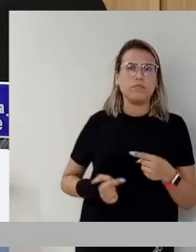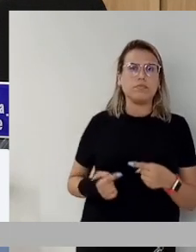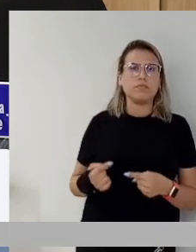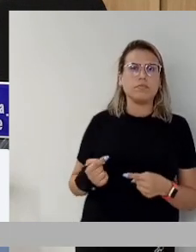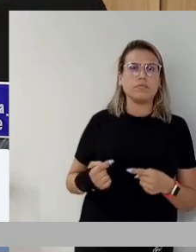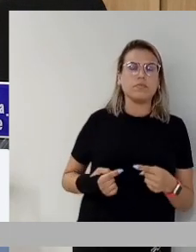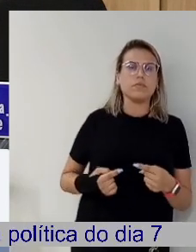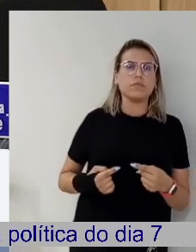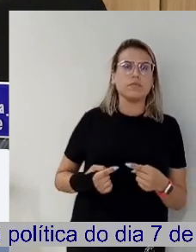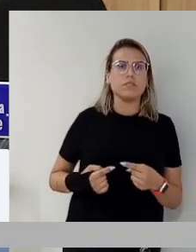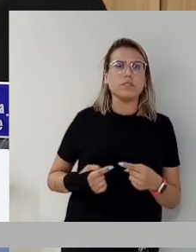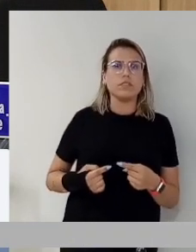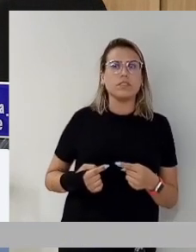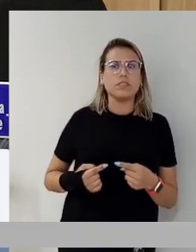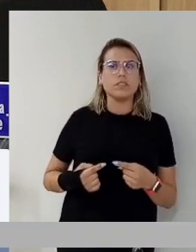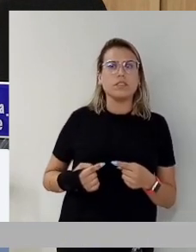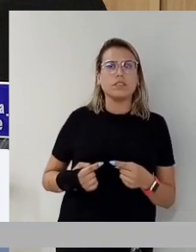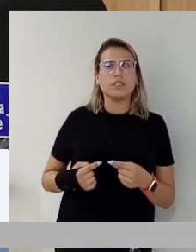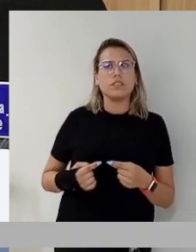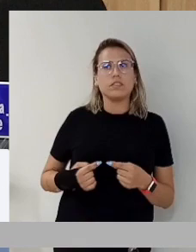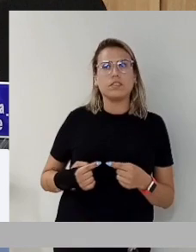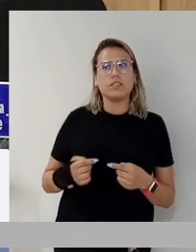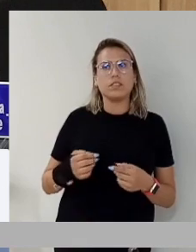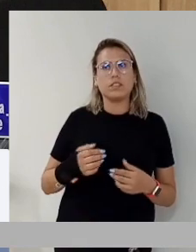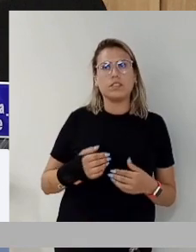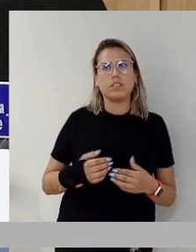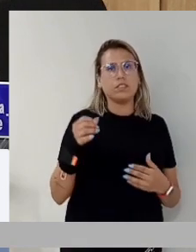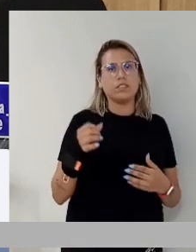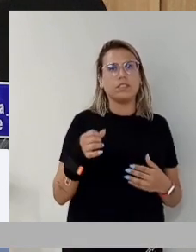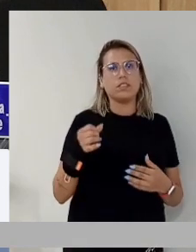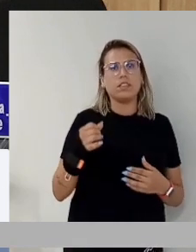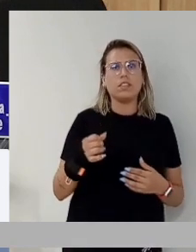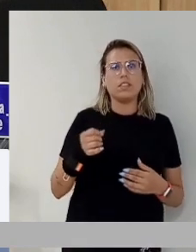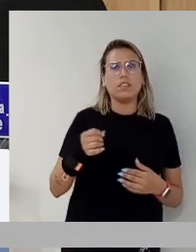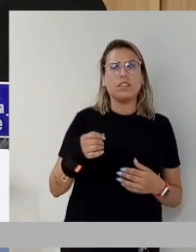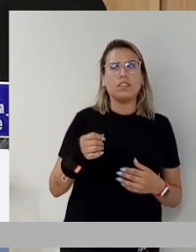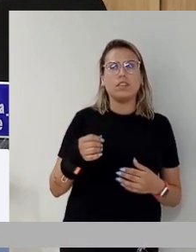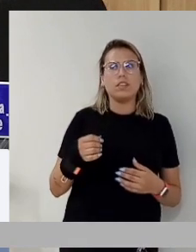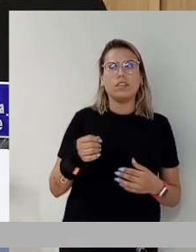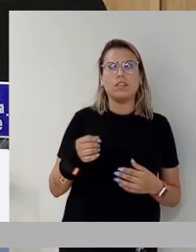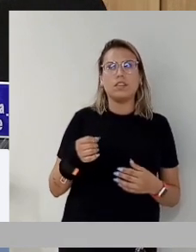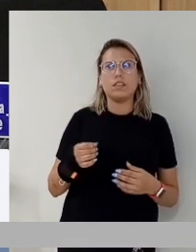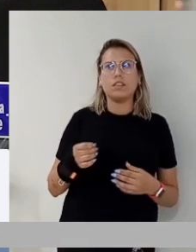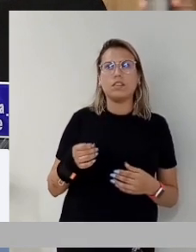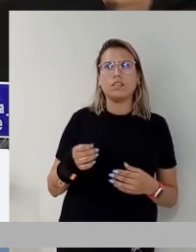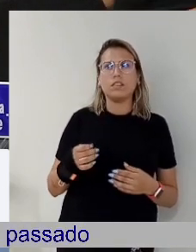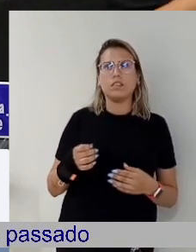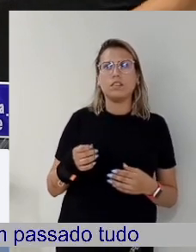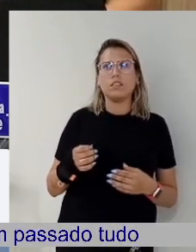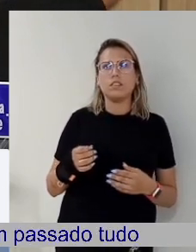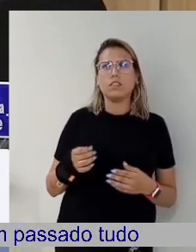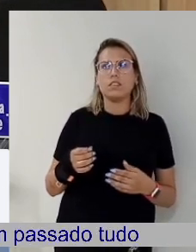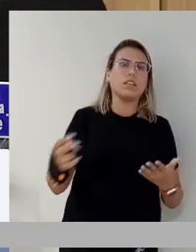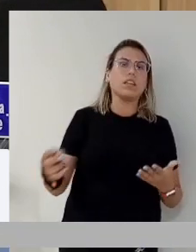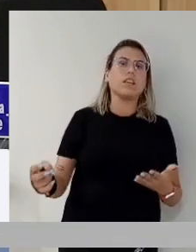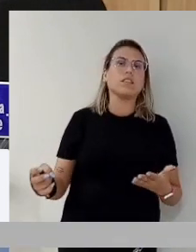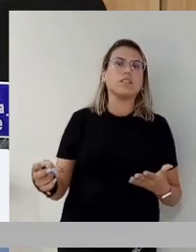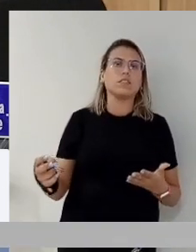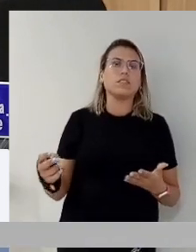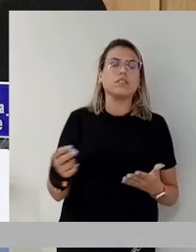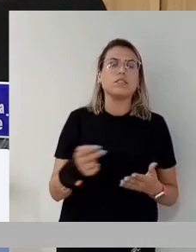7 de outubro que é eleição do dia 6 eh dia 7 tem passado tudo isso